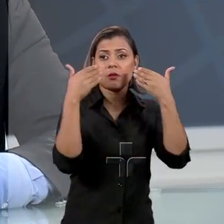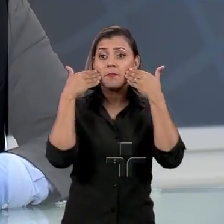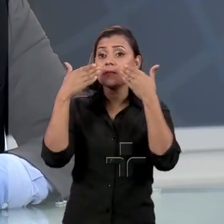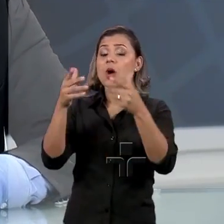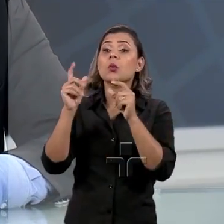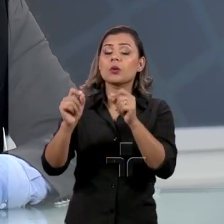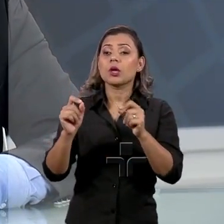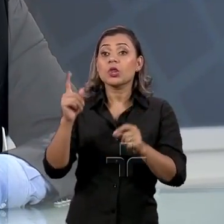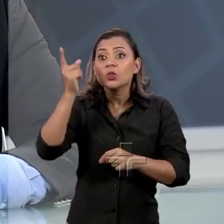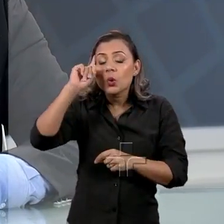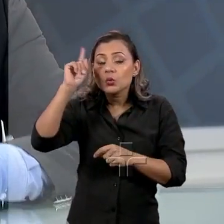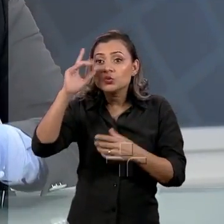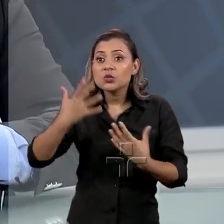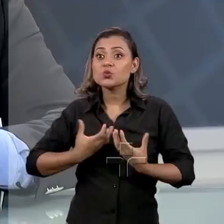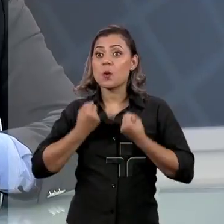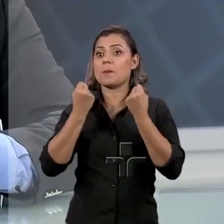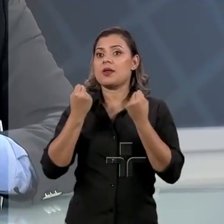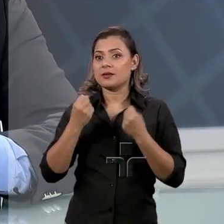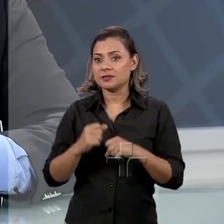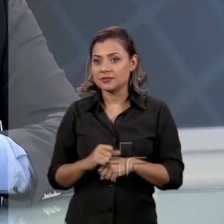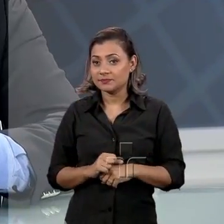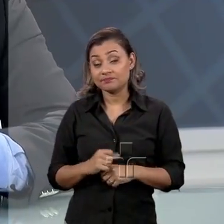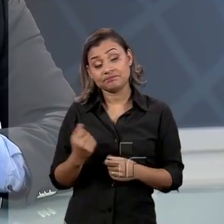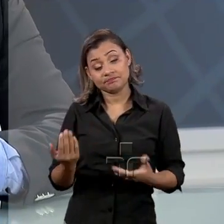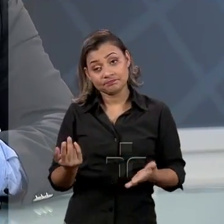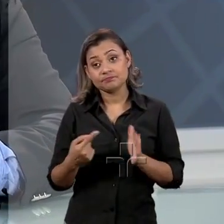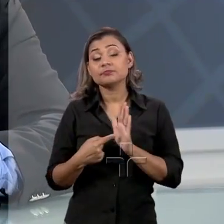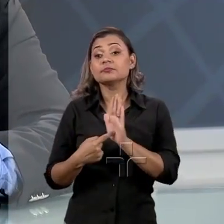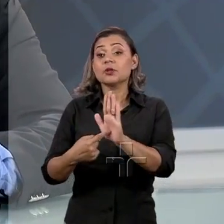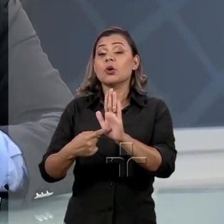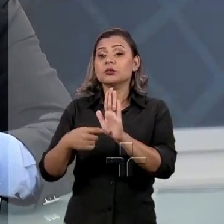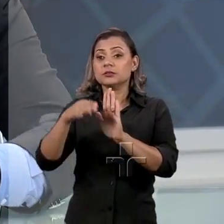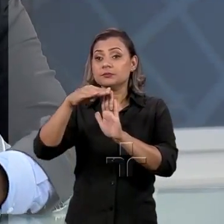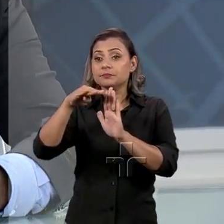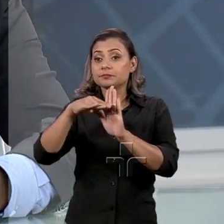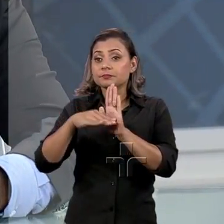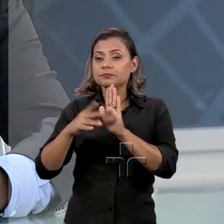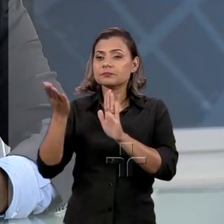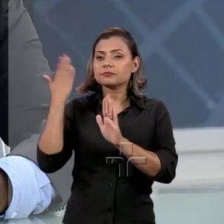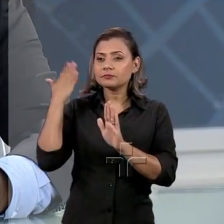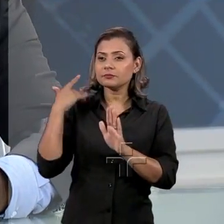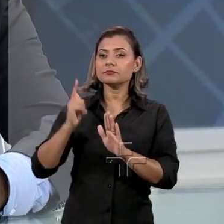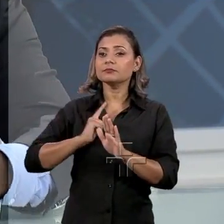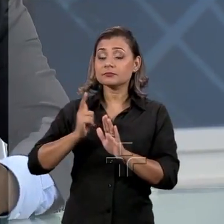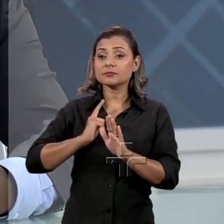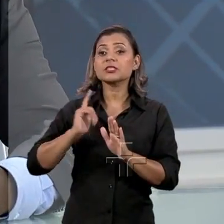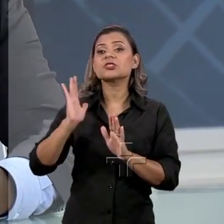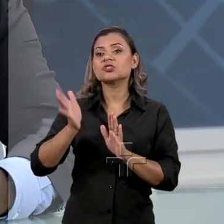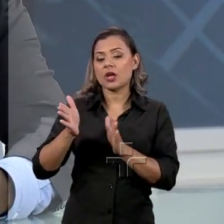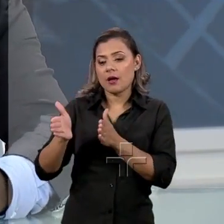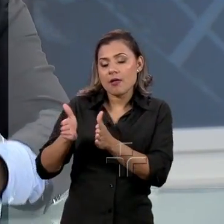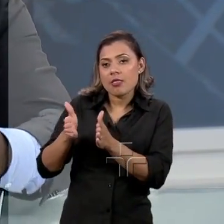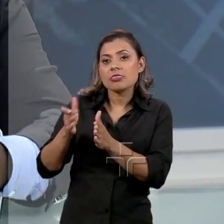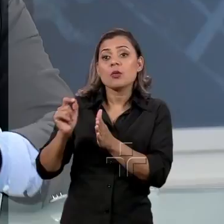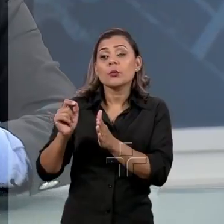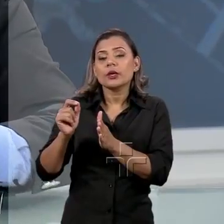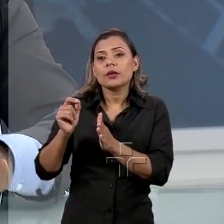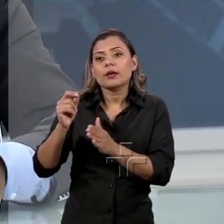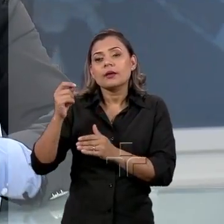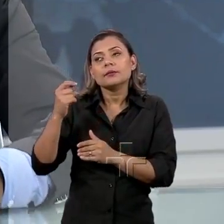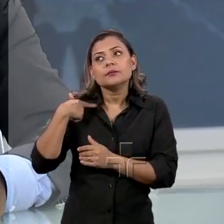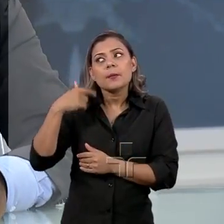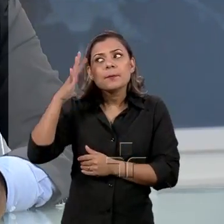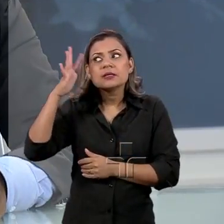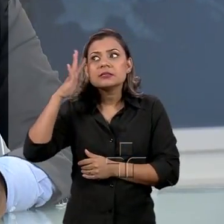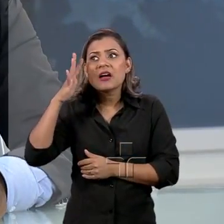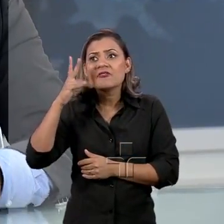mais surpreendente. Então, ela coloca em questão algumas coisas que a gente tinha até uma evidência de que deveria ser assim e, ao mesmo tempo, a gente